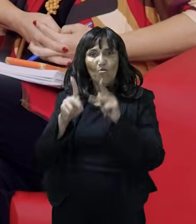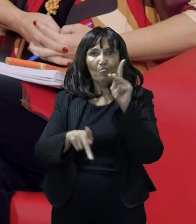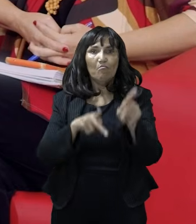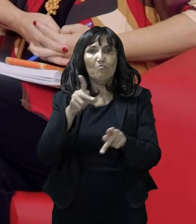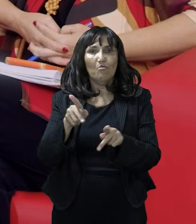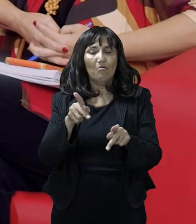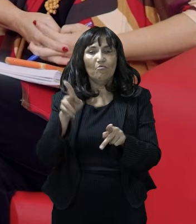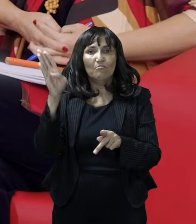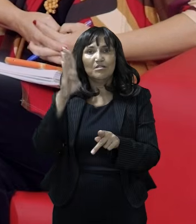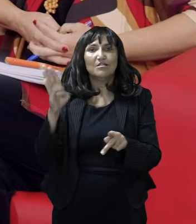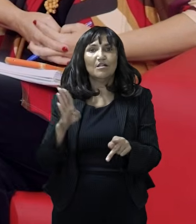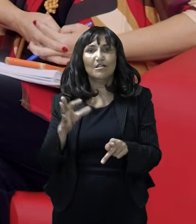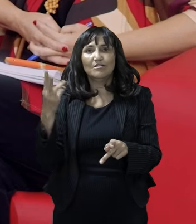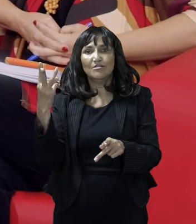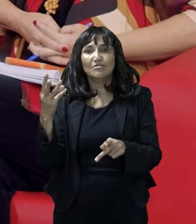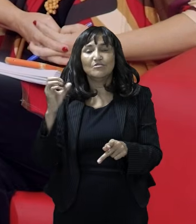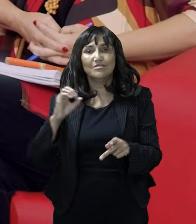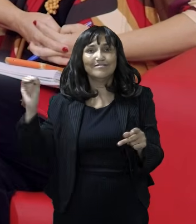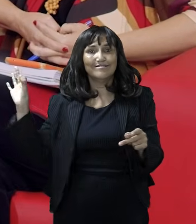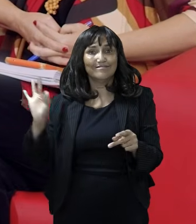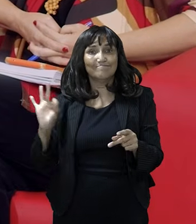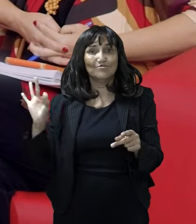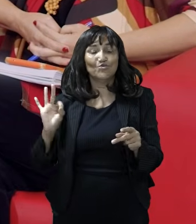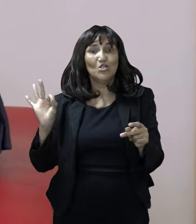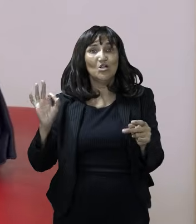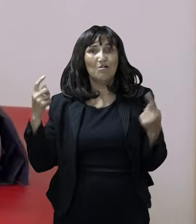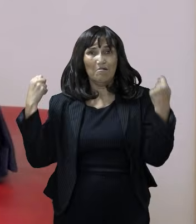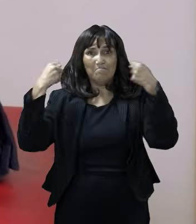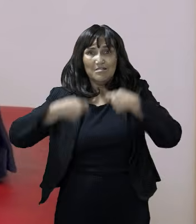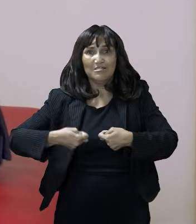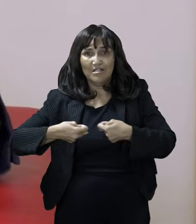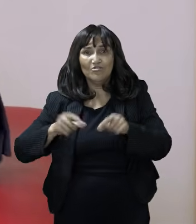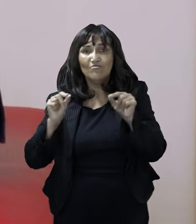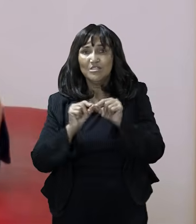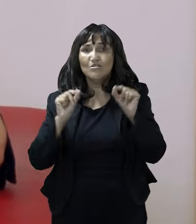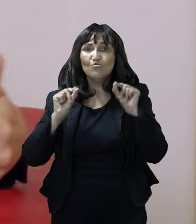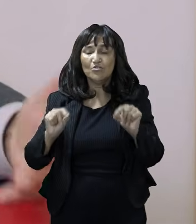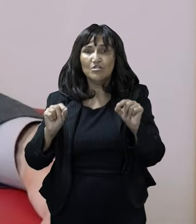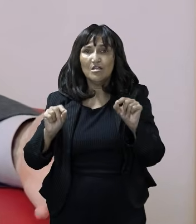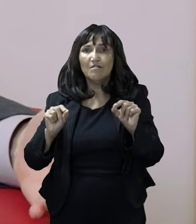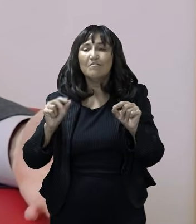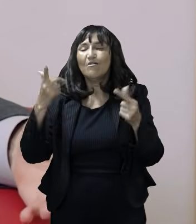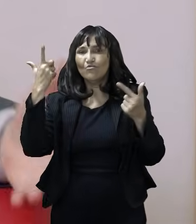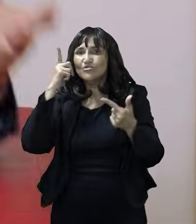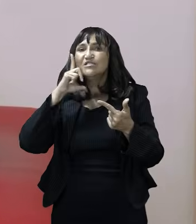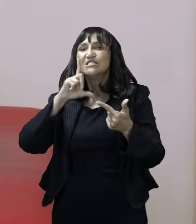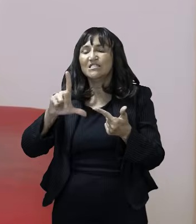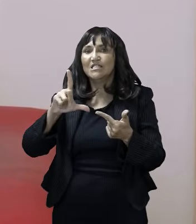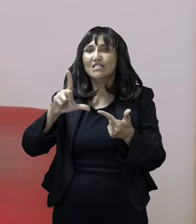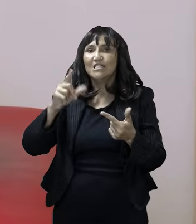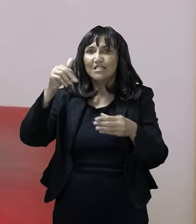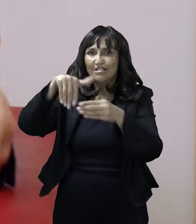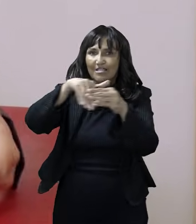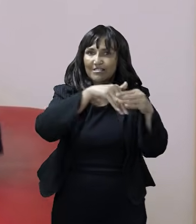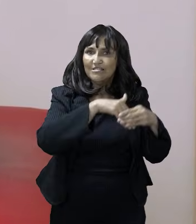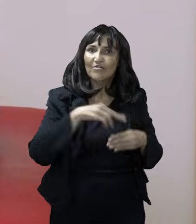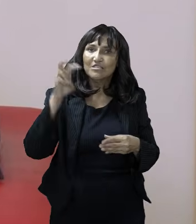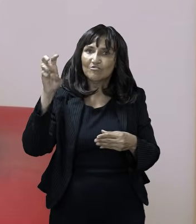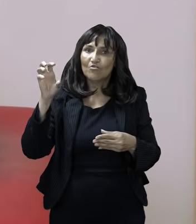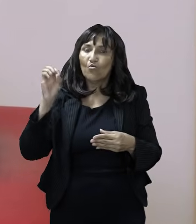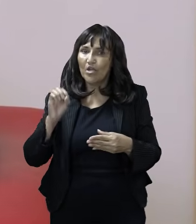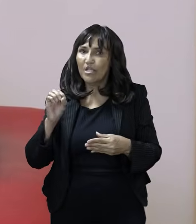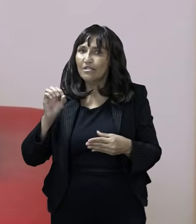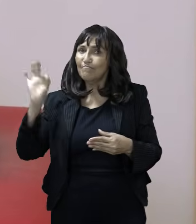como 30%. A nossa capacidade, e a gente tem sido capaz de falar o seguinte: para ganhar a eleição tem que ter 51%. Então precisa fazer